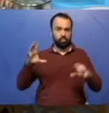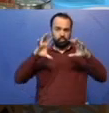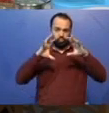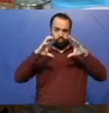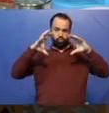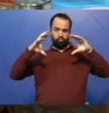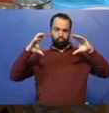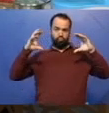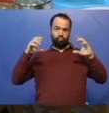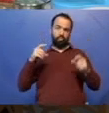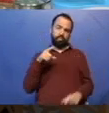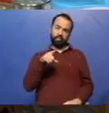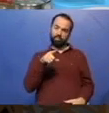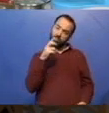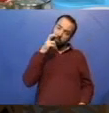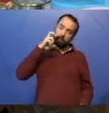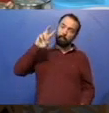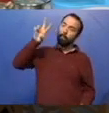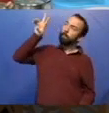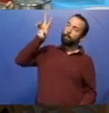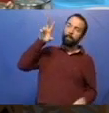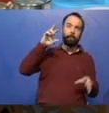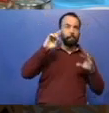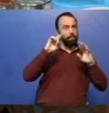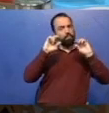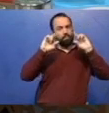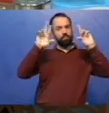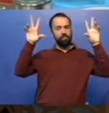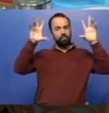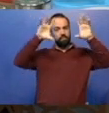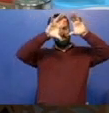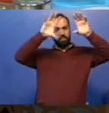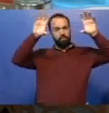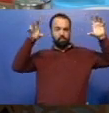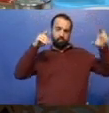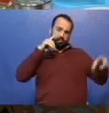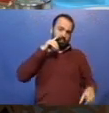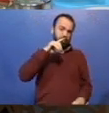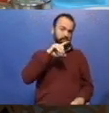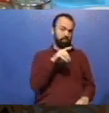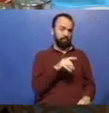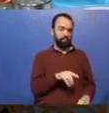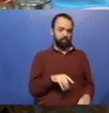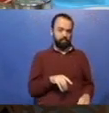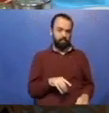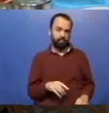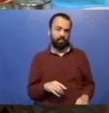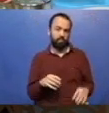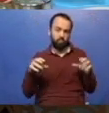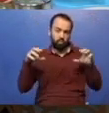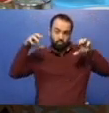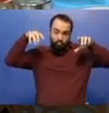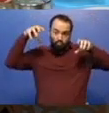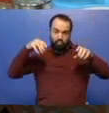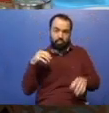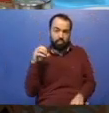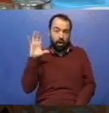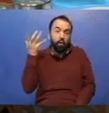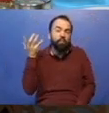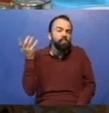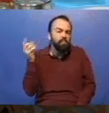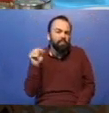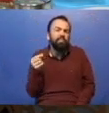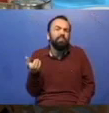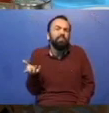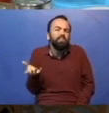Nuvens. Quem já não olhou para o céu, para apreciar, para admirar a nuvem, ou para ver será que vai chover, Quem já